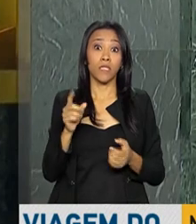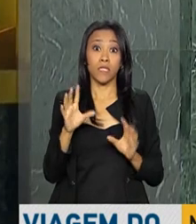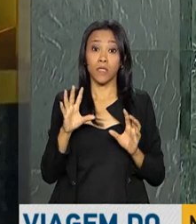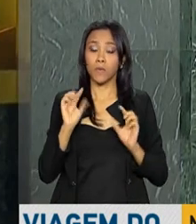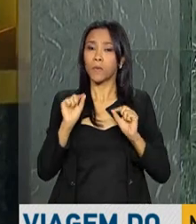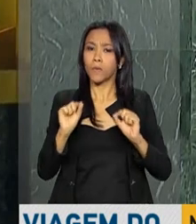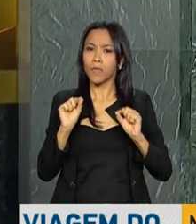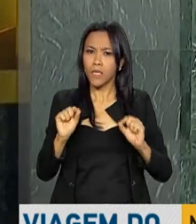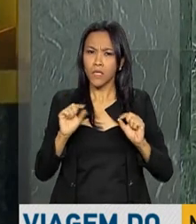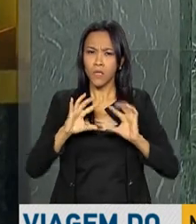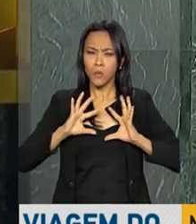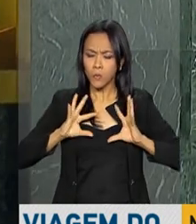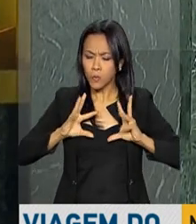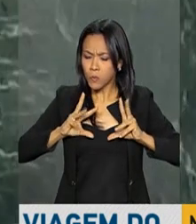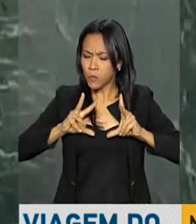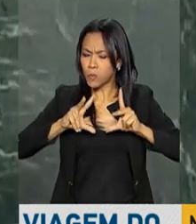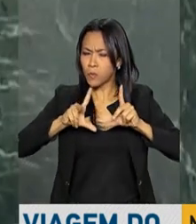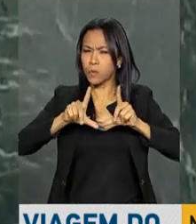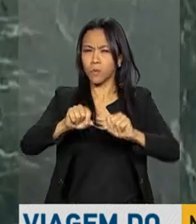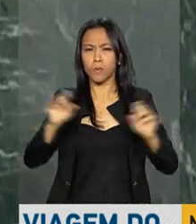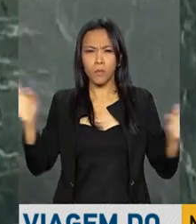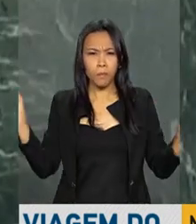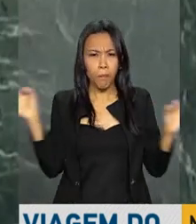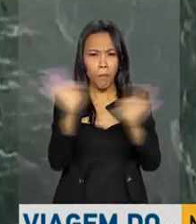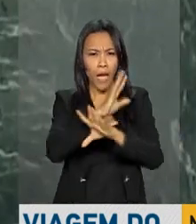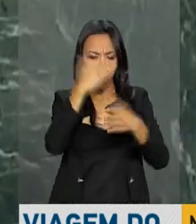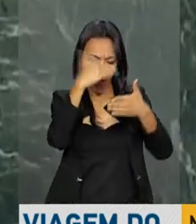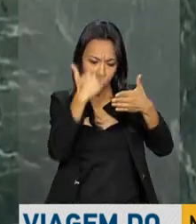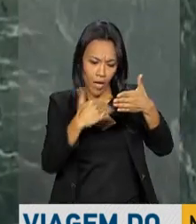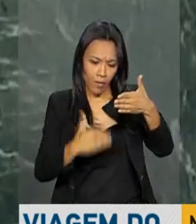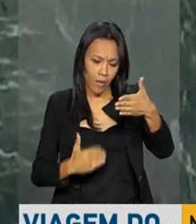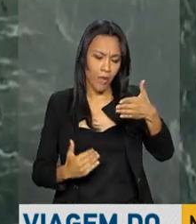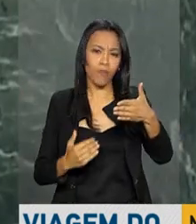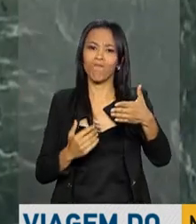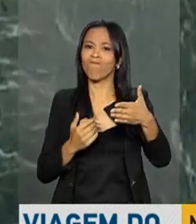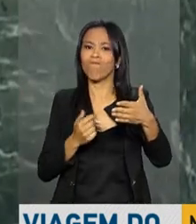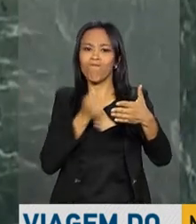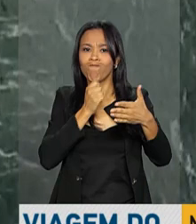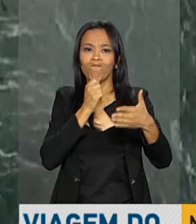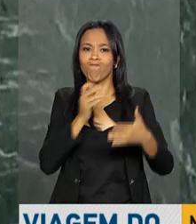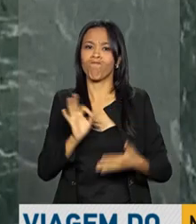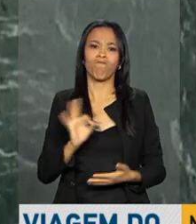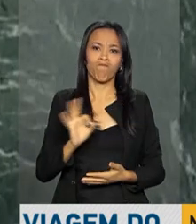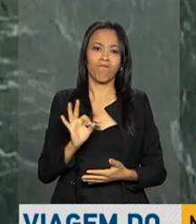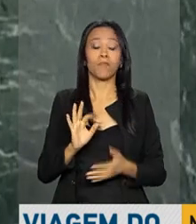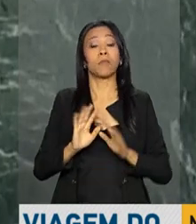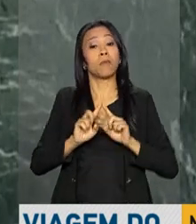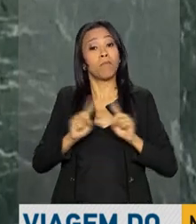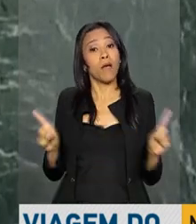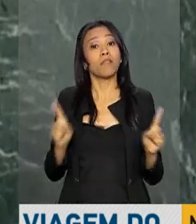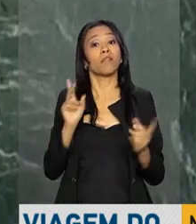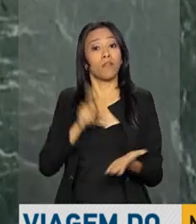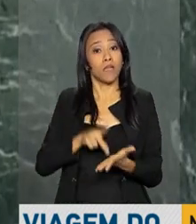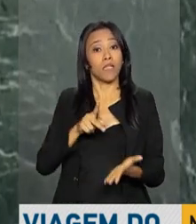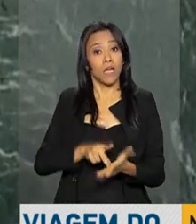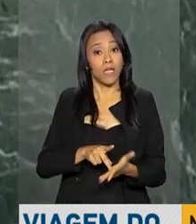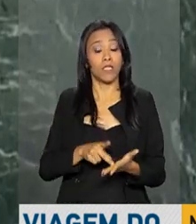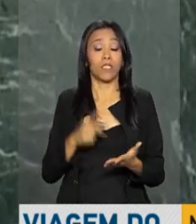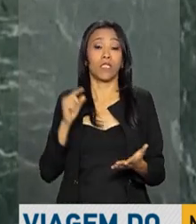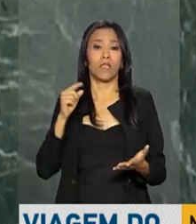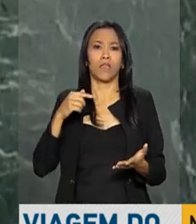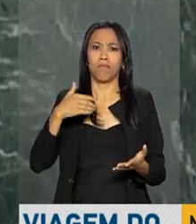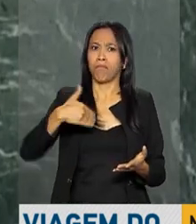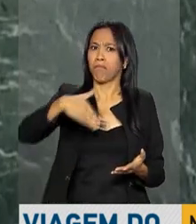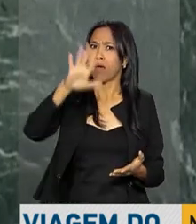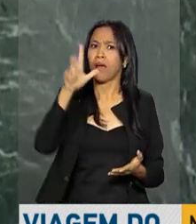plenamente as aspirações de seus fundadores. Mas a verdade é que nestes mais